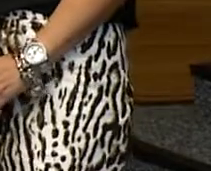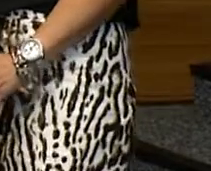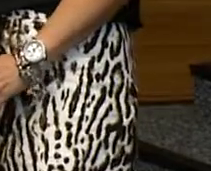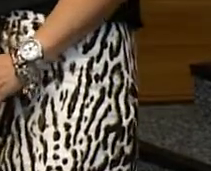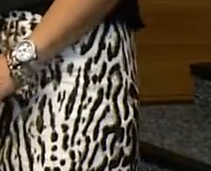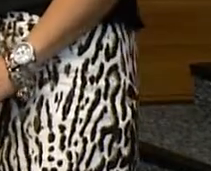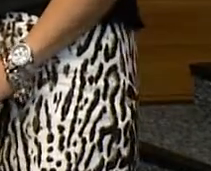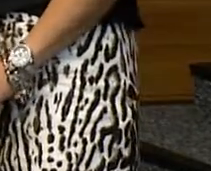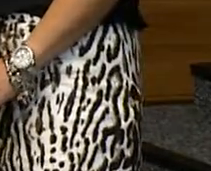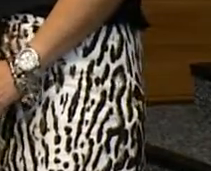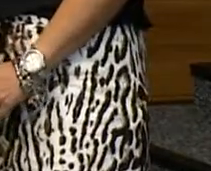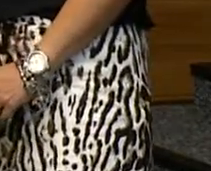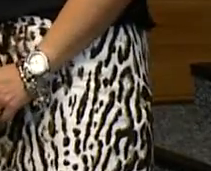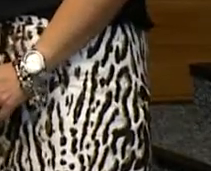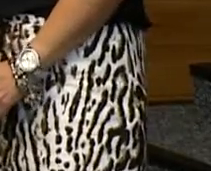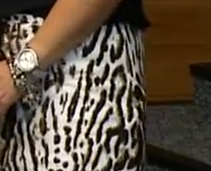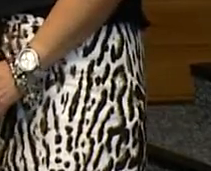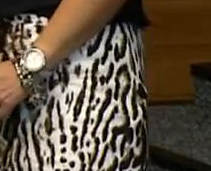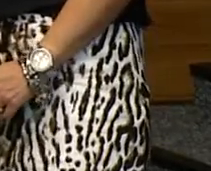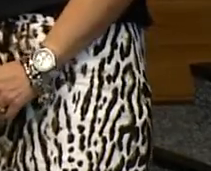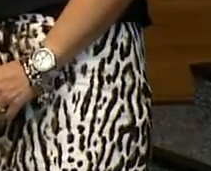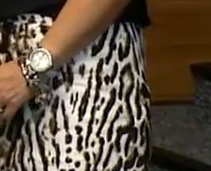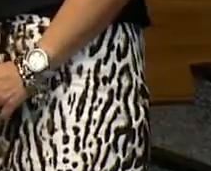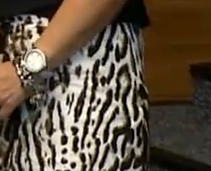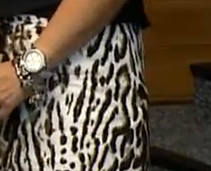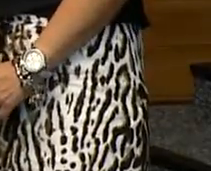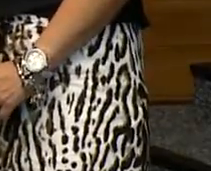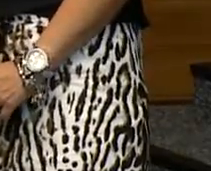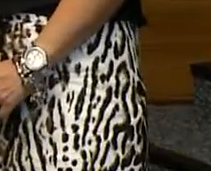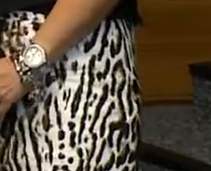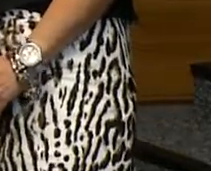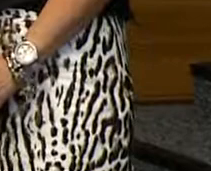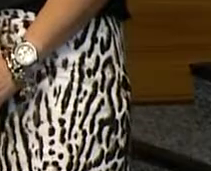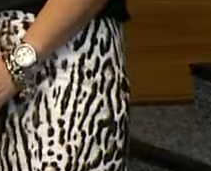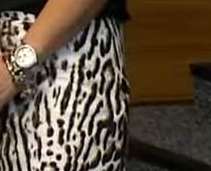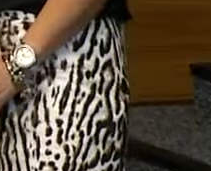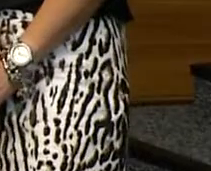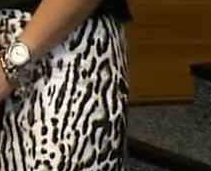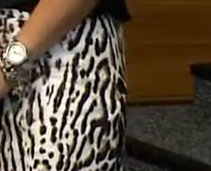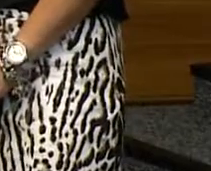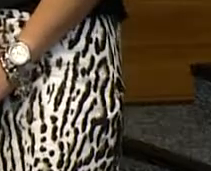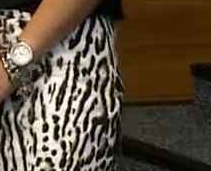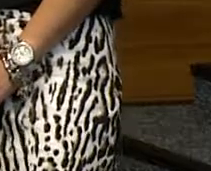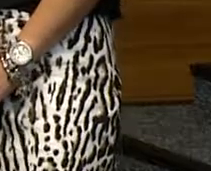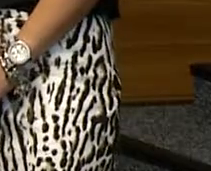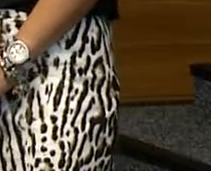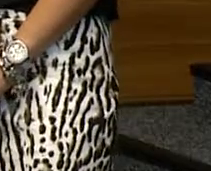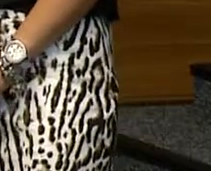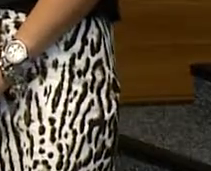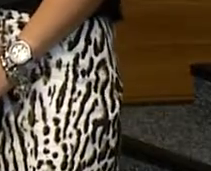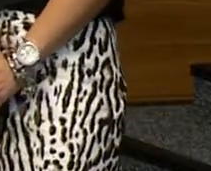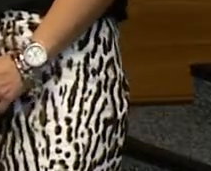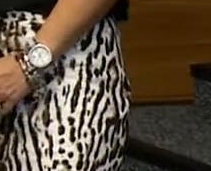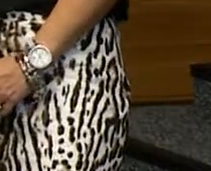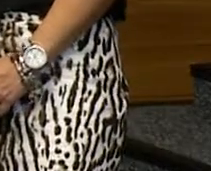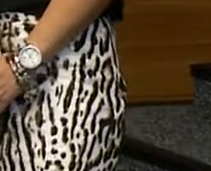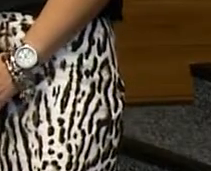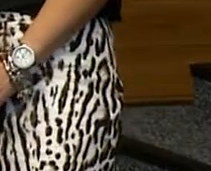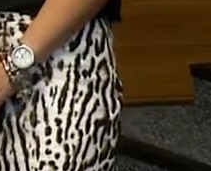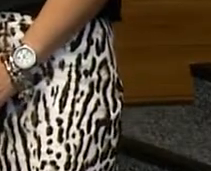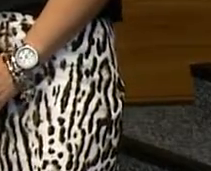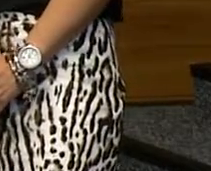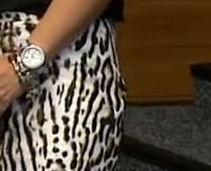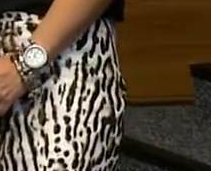trombone, e conta tudo que tem que ser falado, expõe a situação sem demagogia e com um único